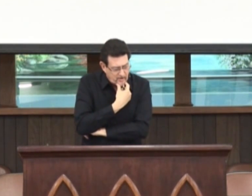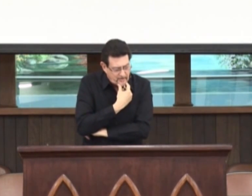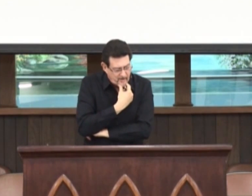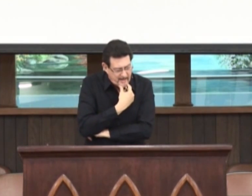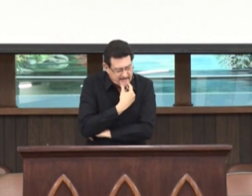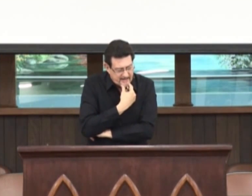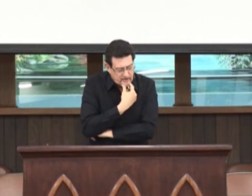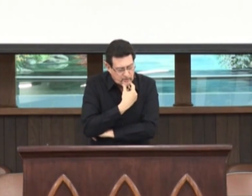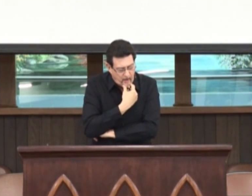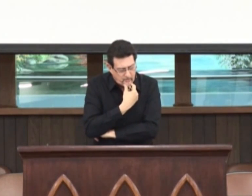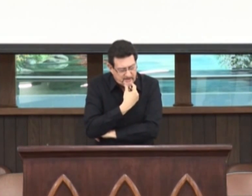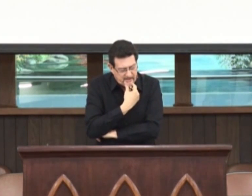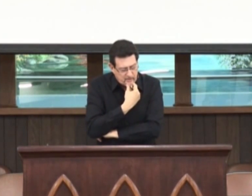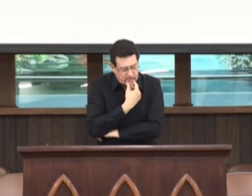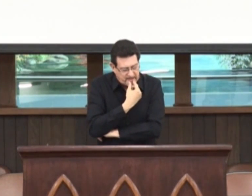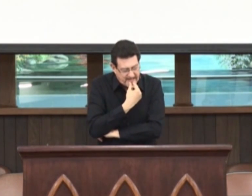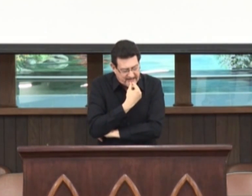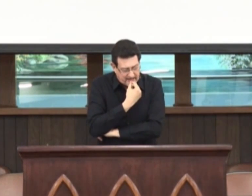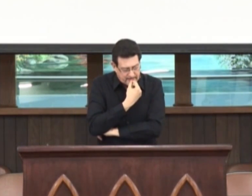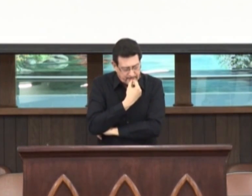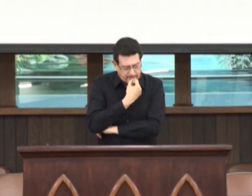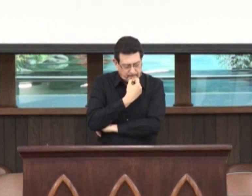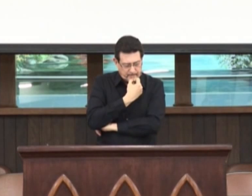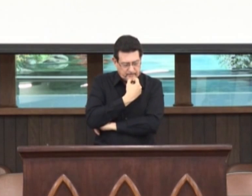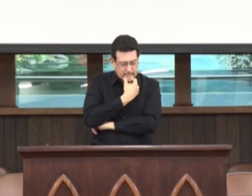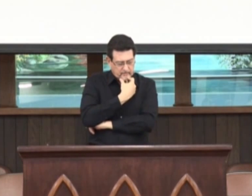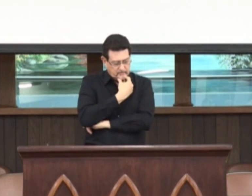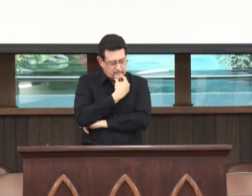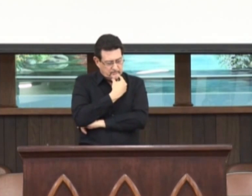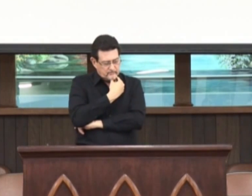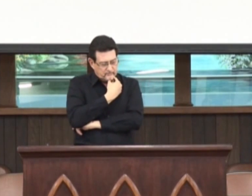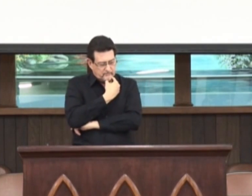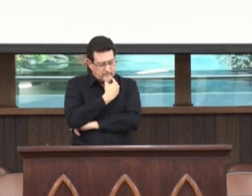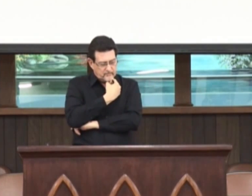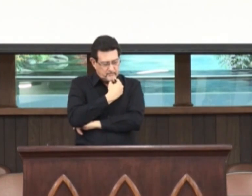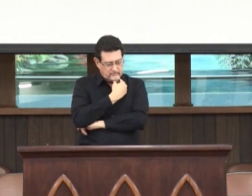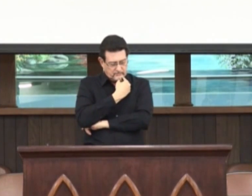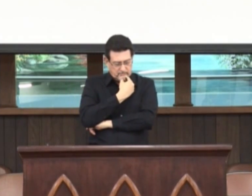Vamos dar uma outra olhada em João 5:30.